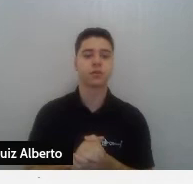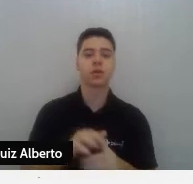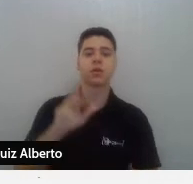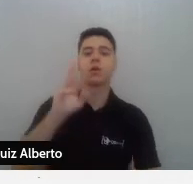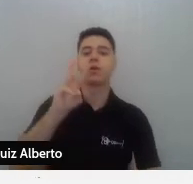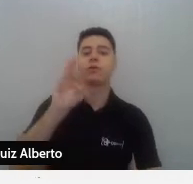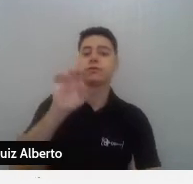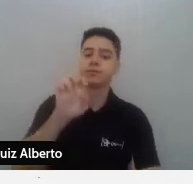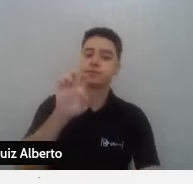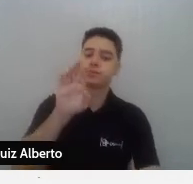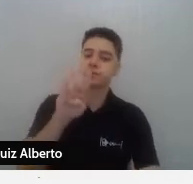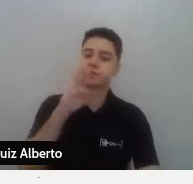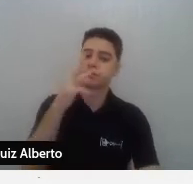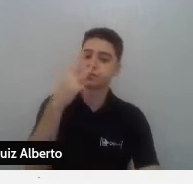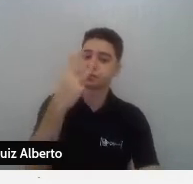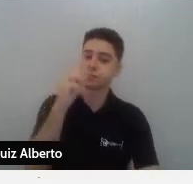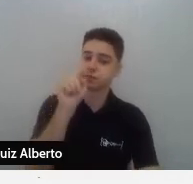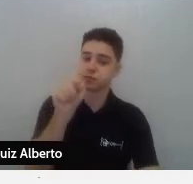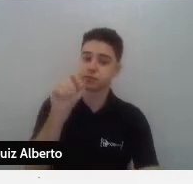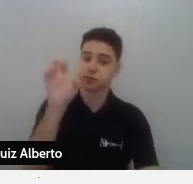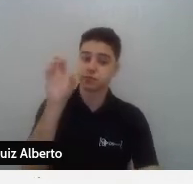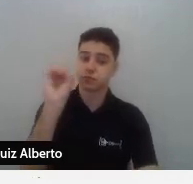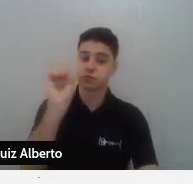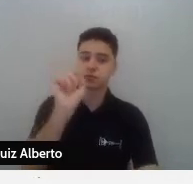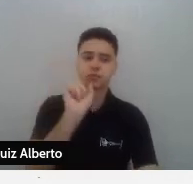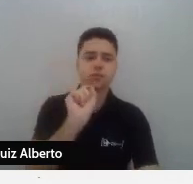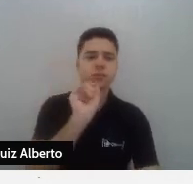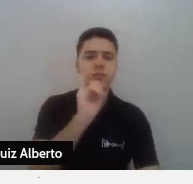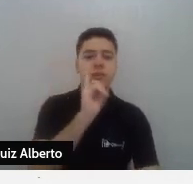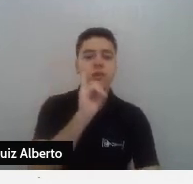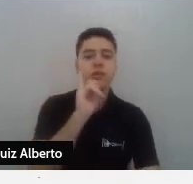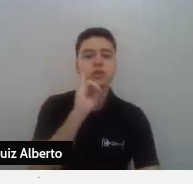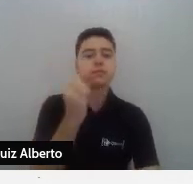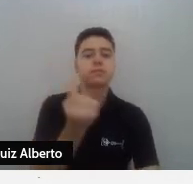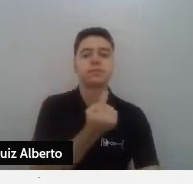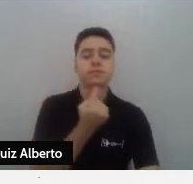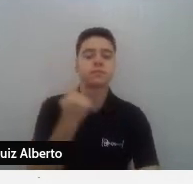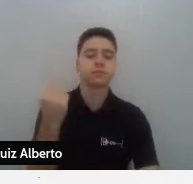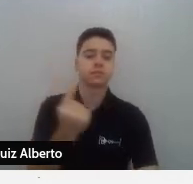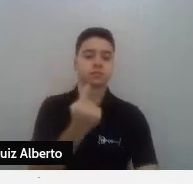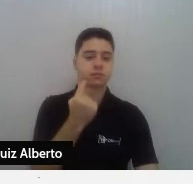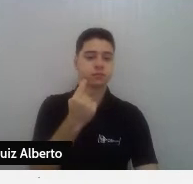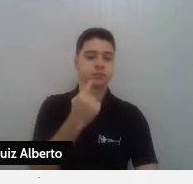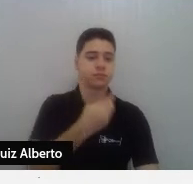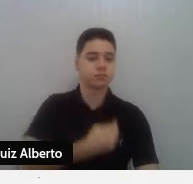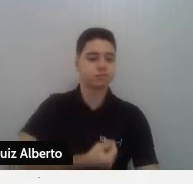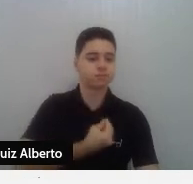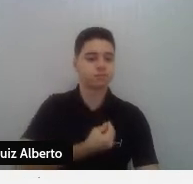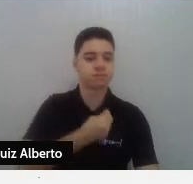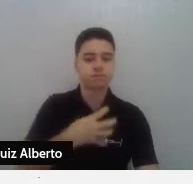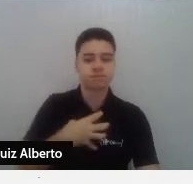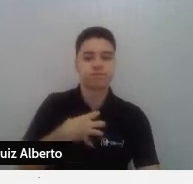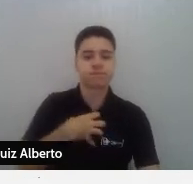3.0. A Web 3.0 tem muito a ver com o que a gente vive na internet hoje.